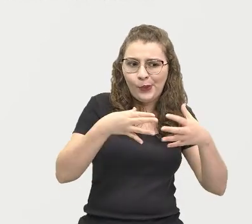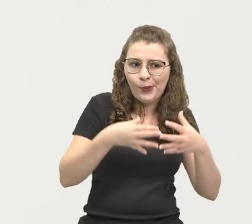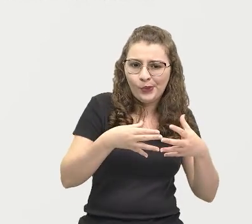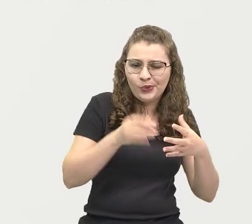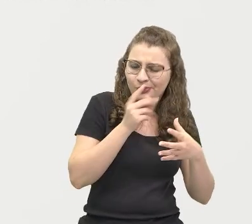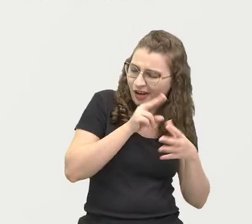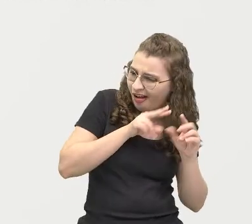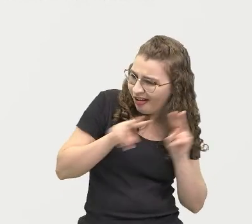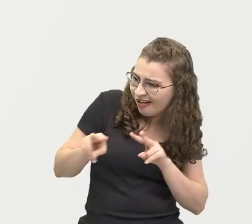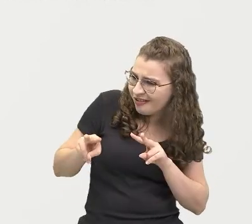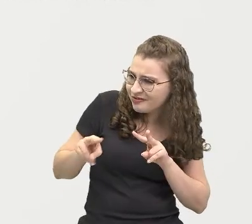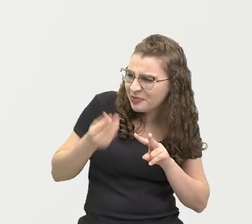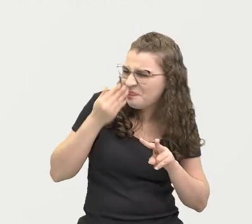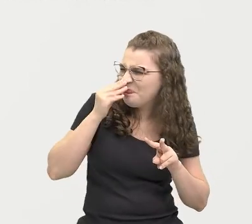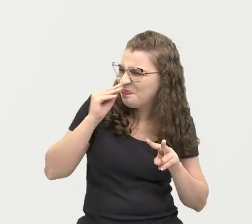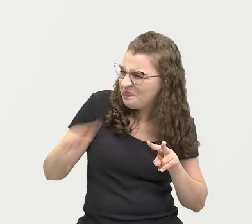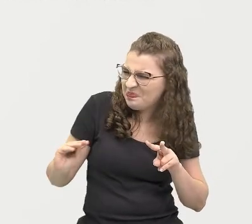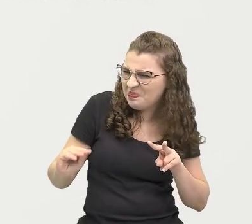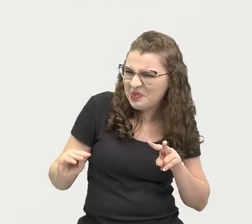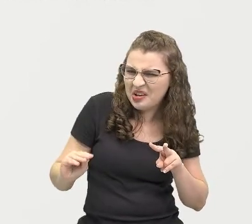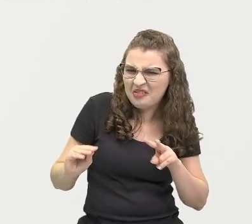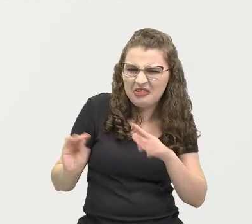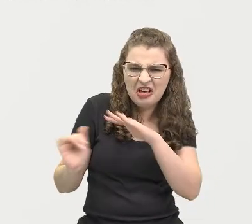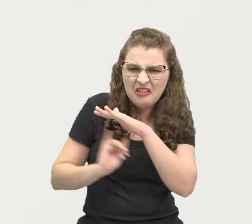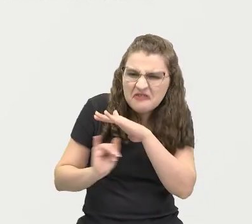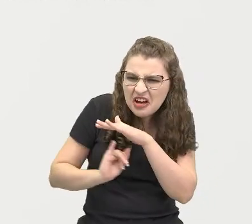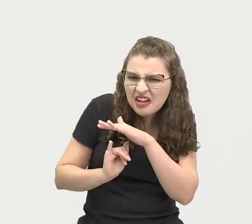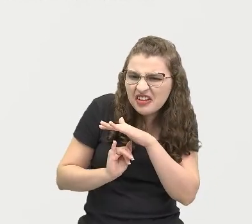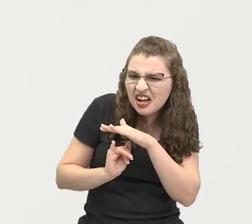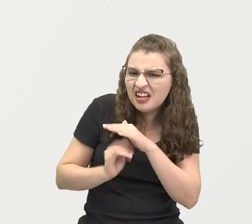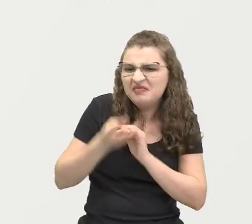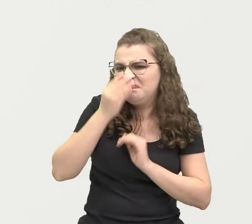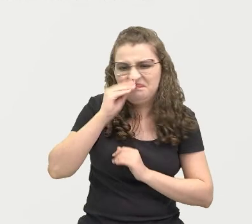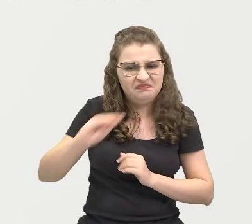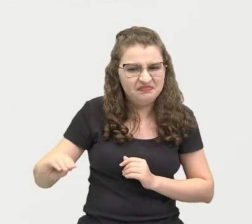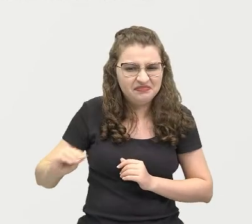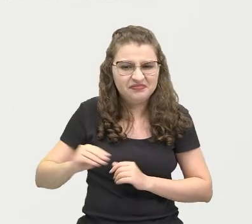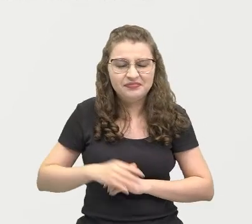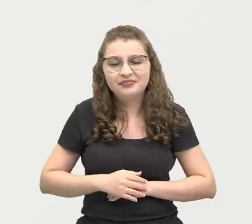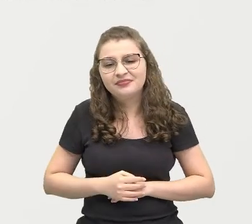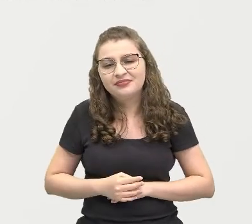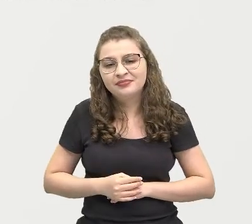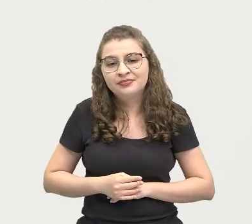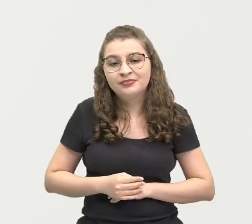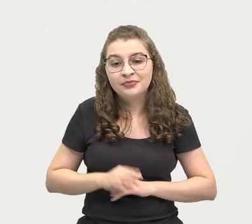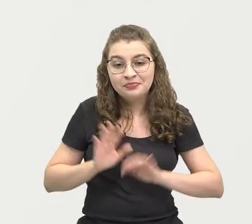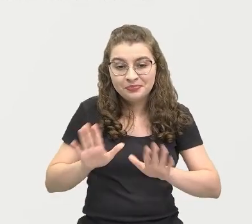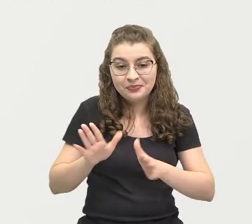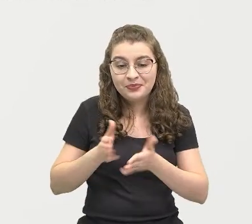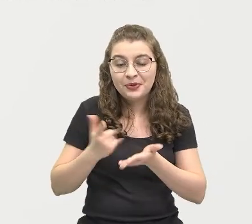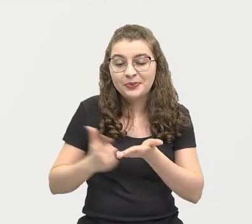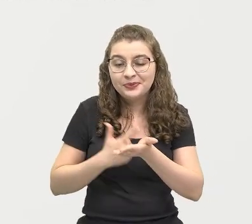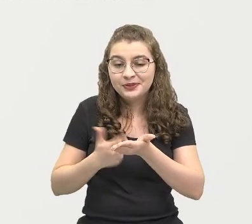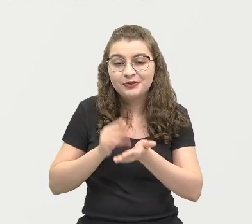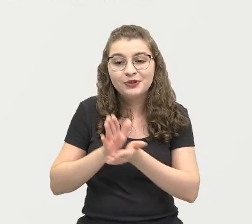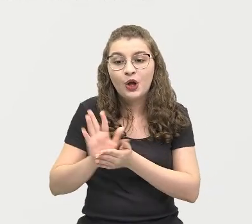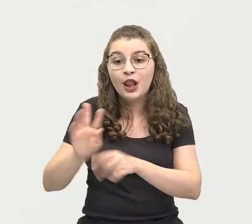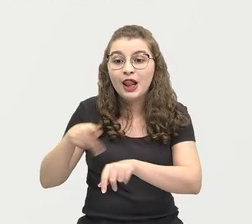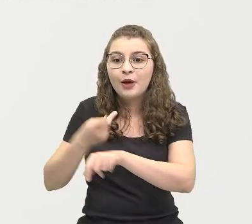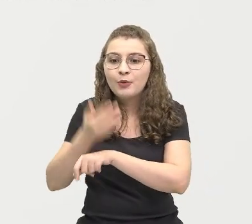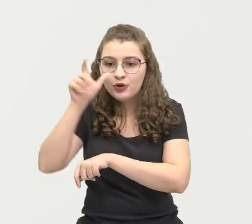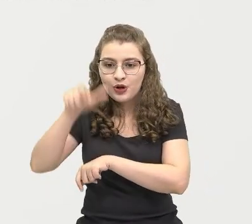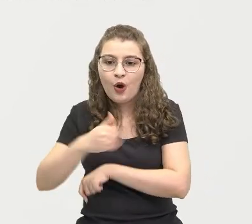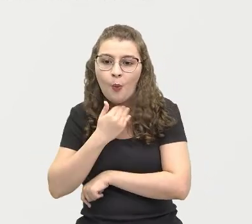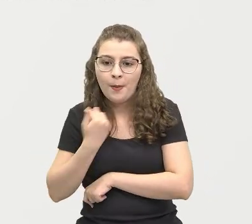seu tempo, devido à pouca popularidade do autor. Parte dela foi publicada somente após a sua